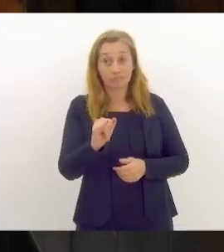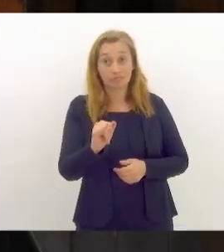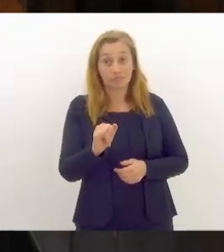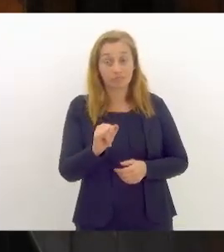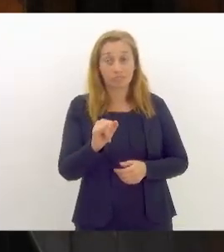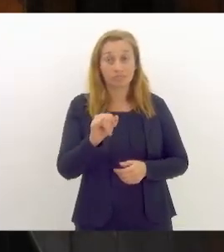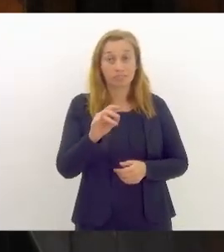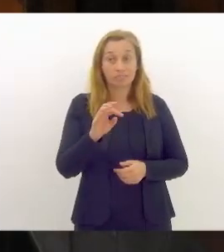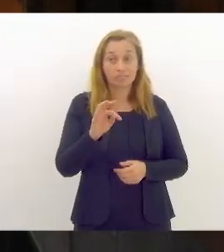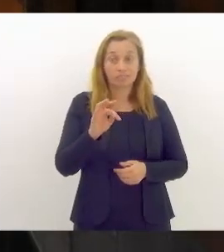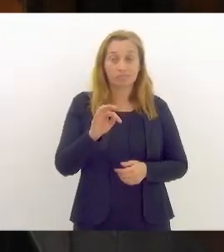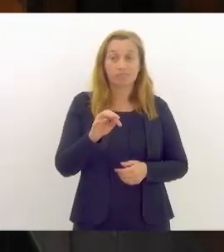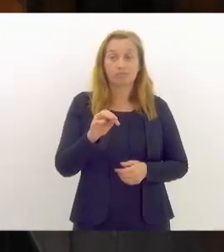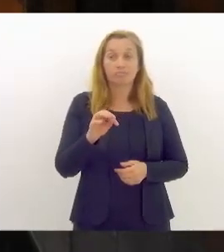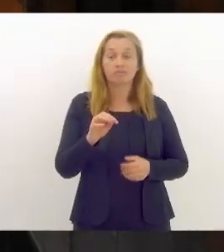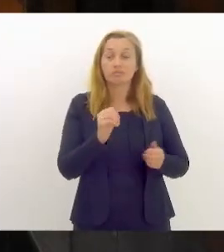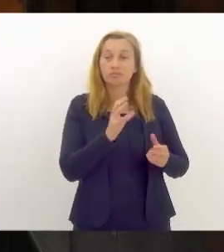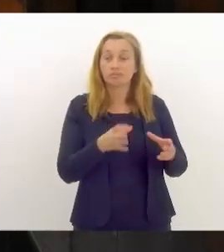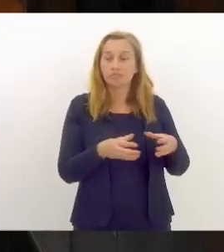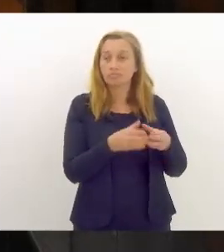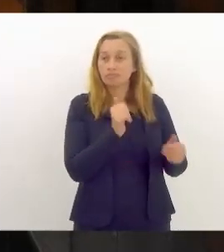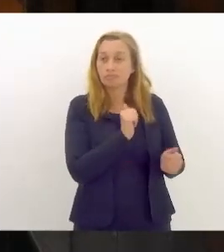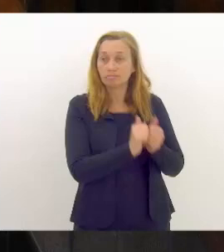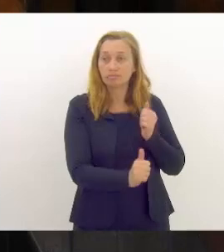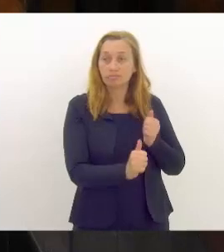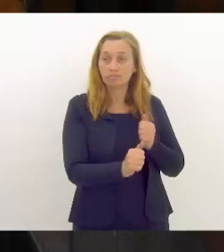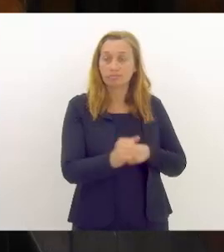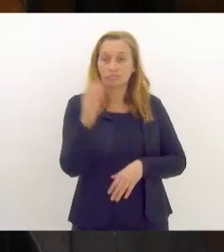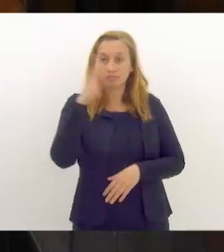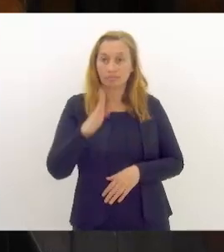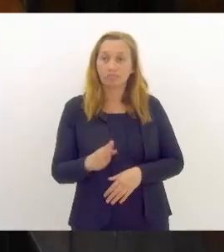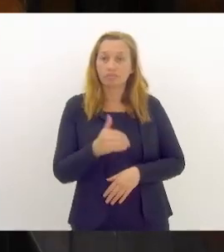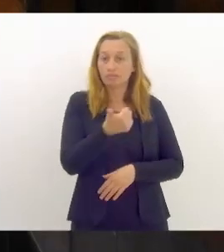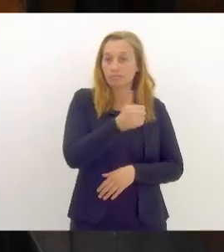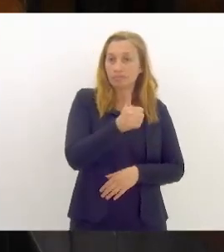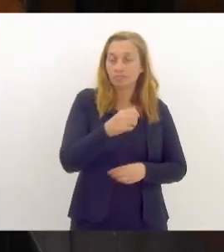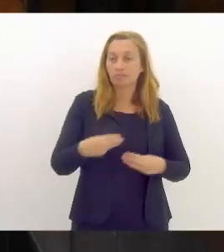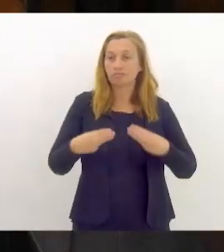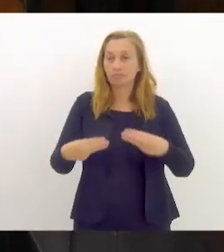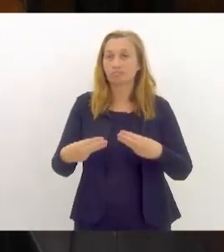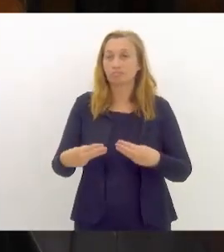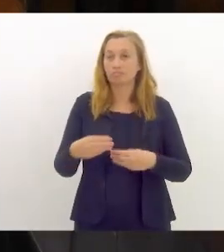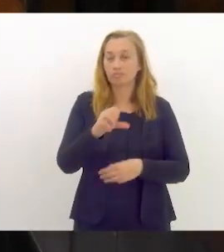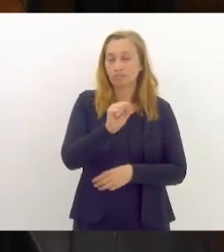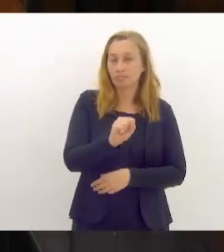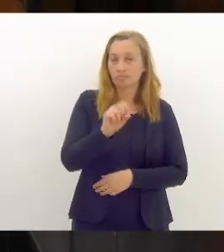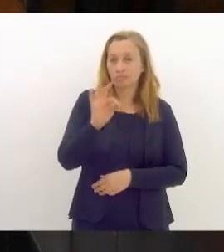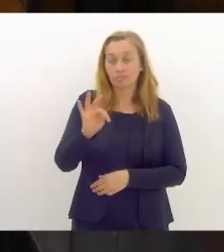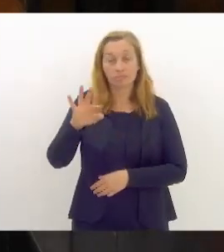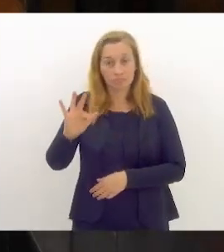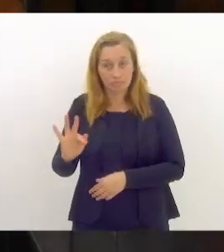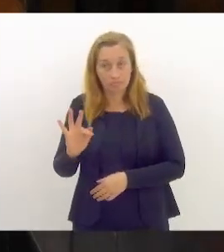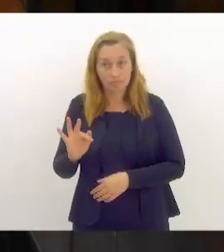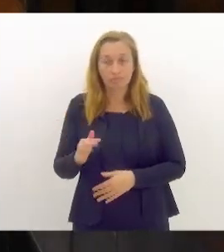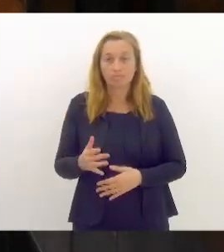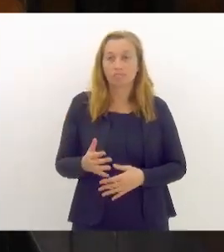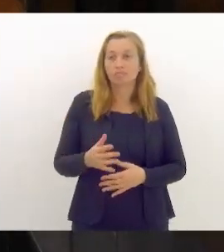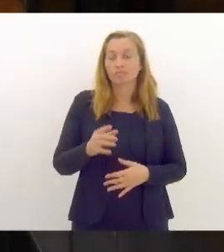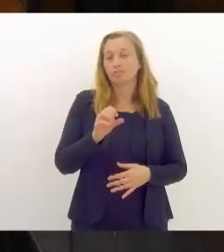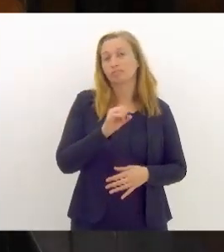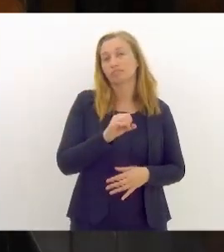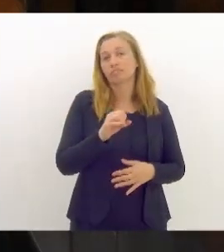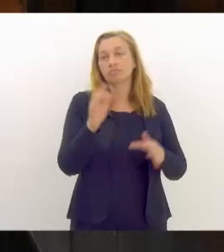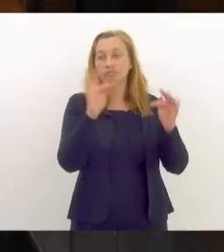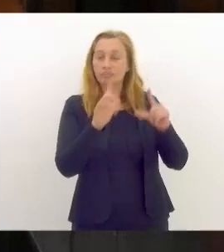se ele sabe os 11 ministros do STF isso é muito emblemático quer você esteja satisfeito